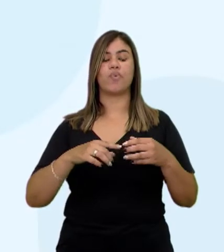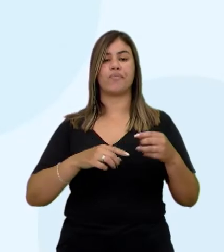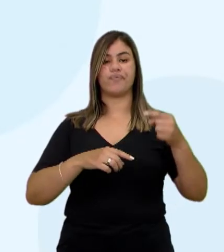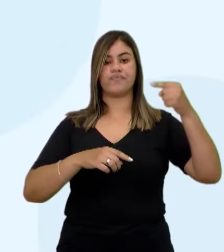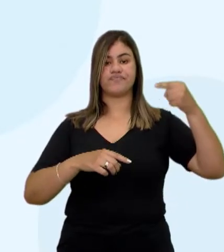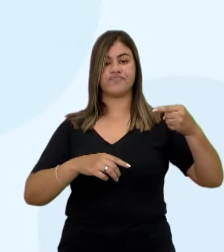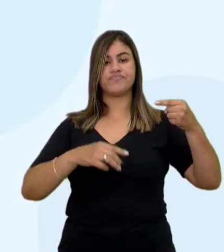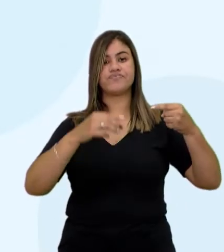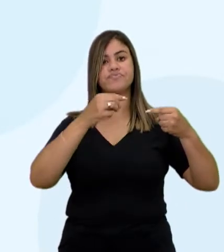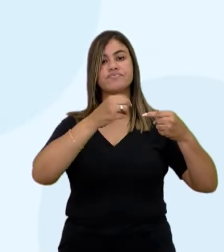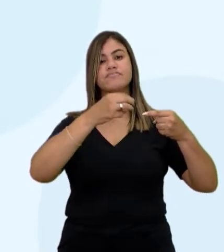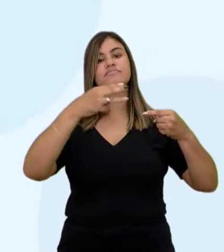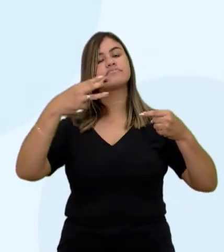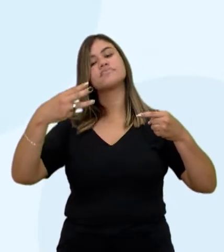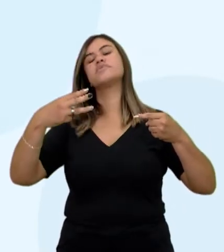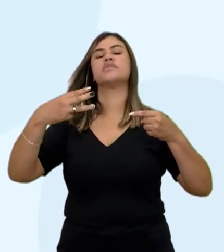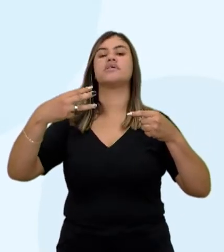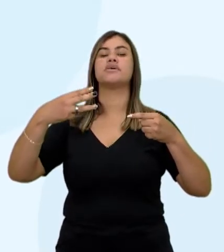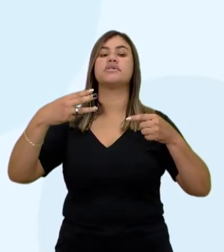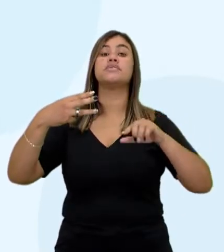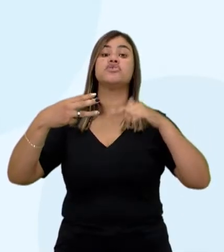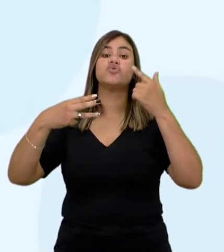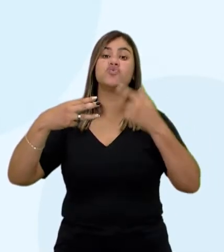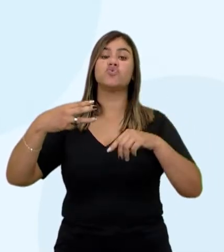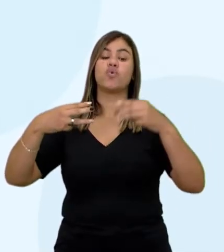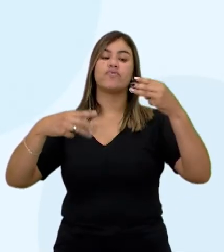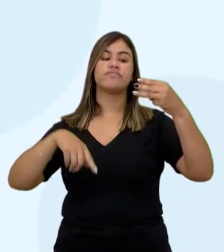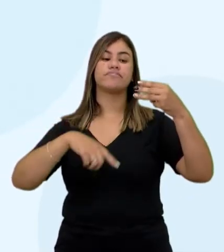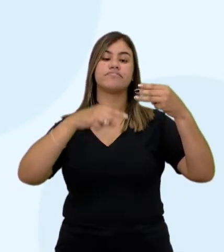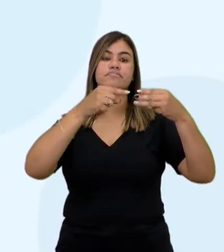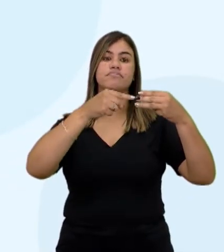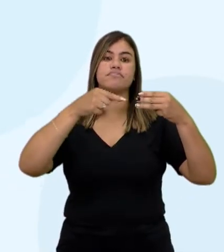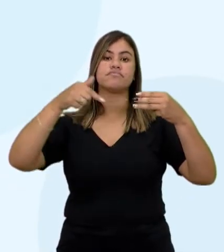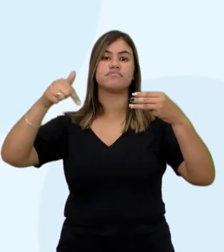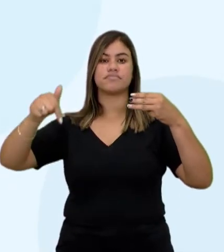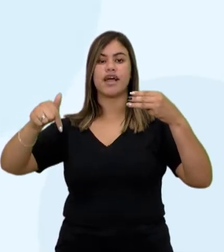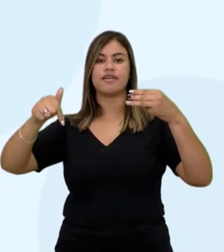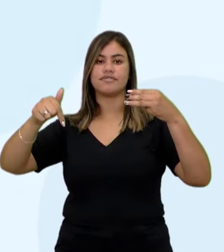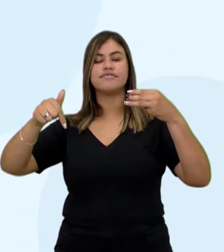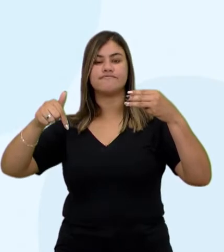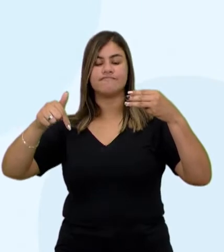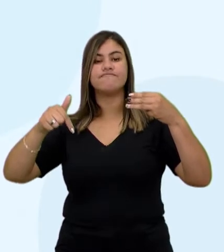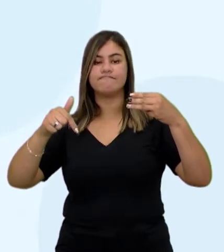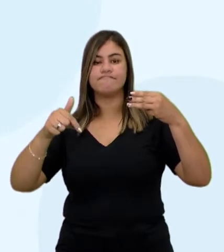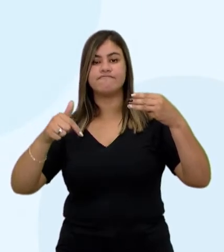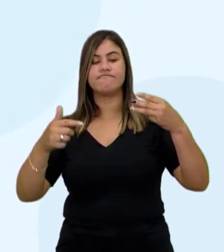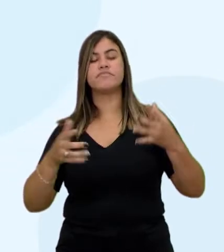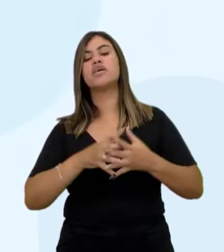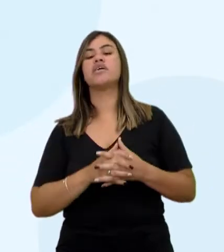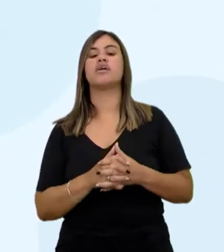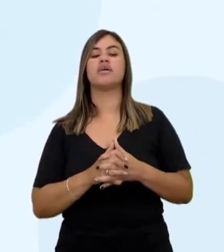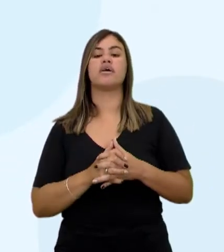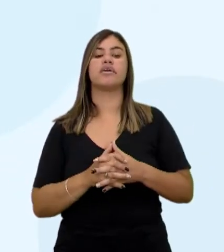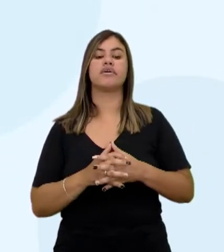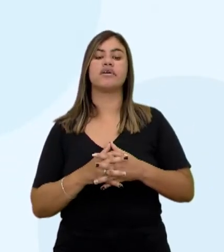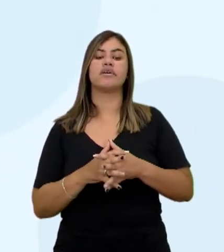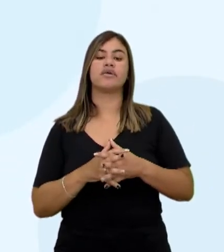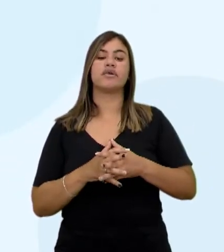períodos, né, que vai do Paleoceno até o Holoceno. Então, se a gente falasse hoje, por exemplo, nós estamos